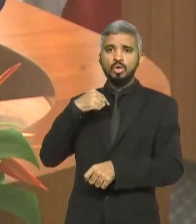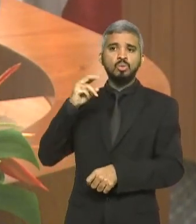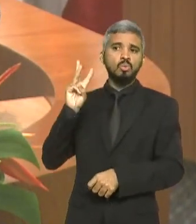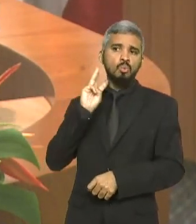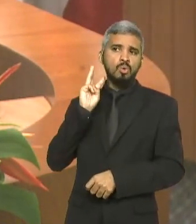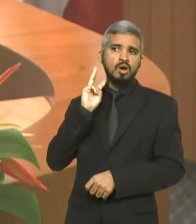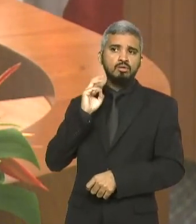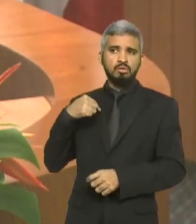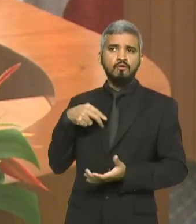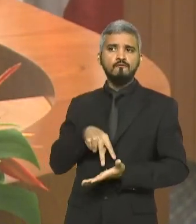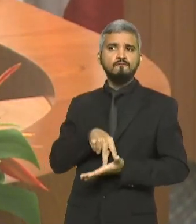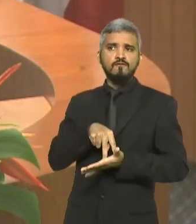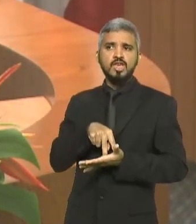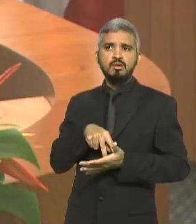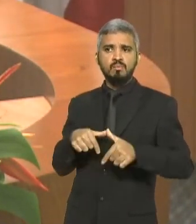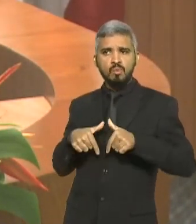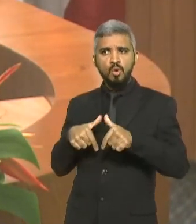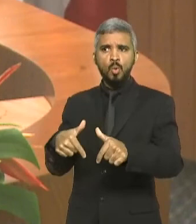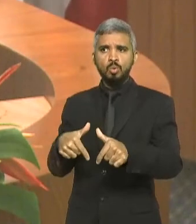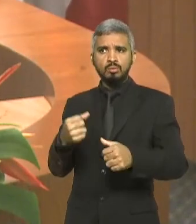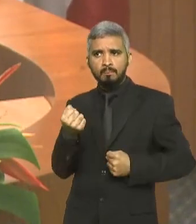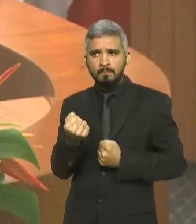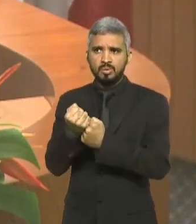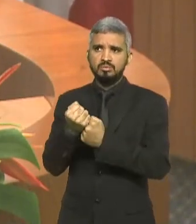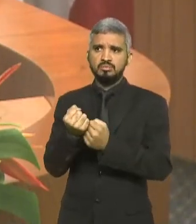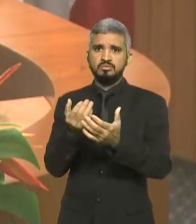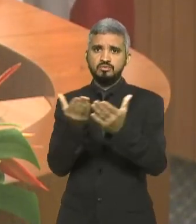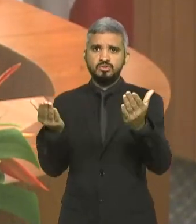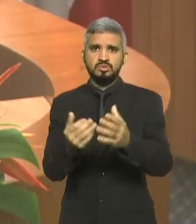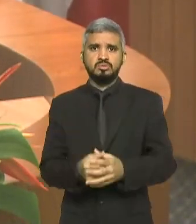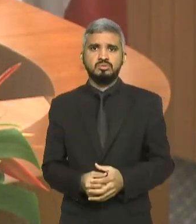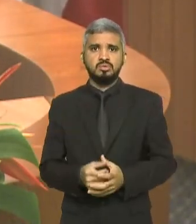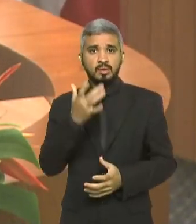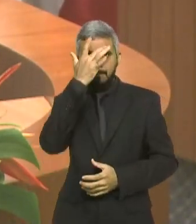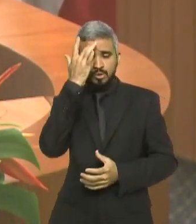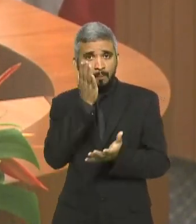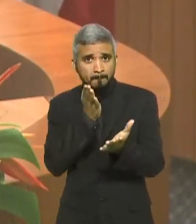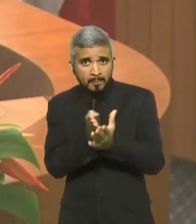firme na luta em defesa dos servidores públicos e dos aprovados em concurso público do Estado do Maranhão.